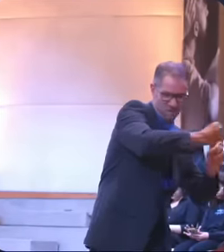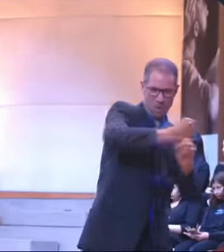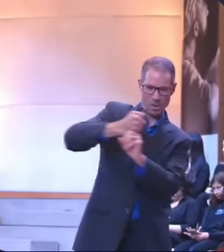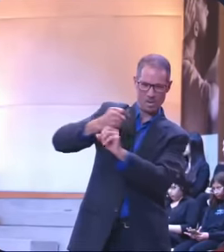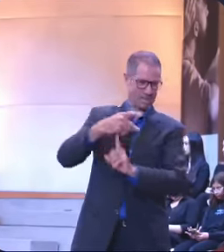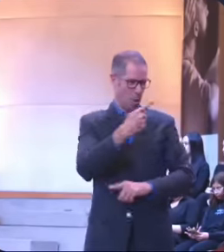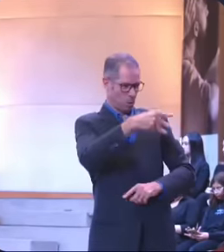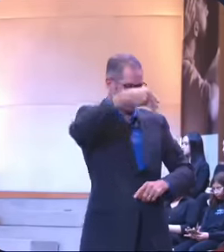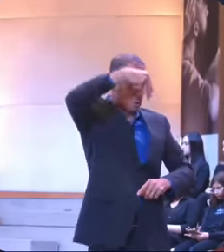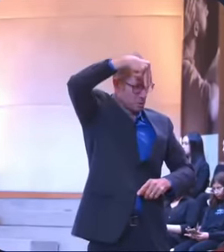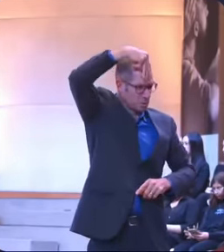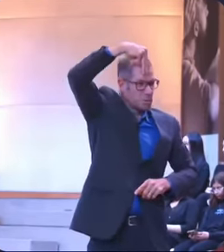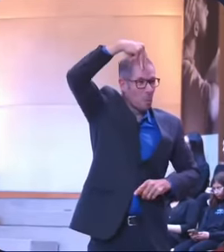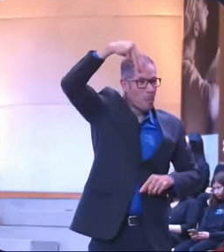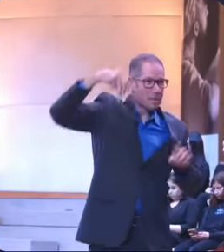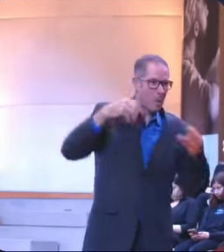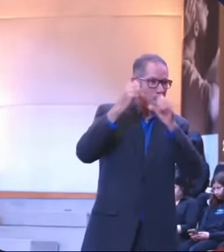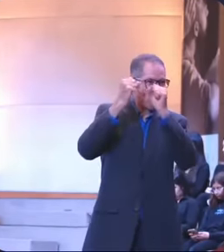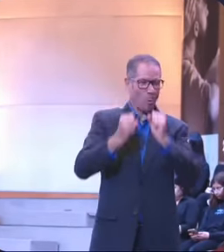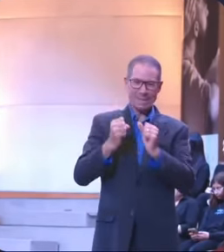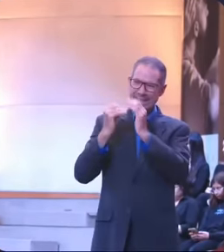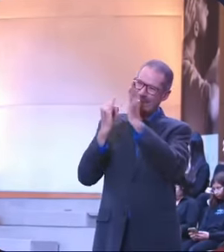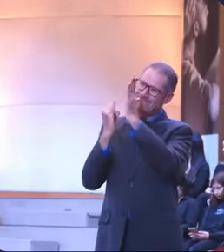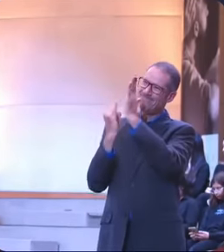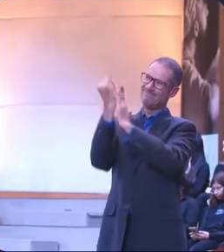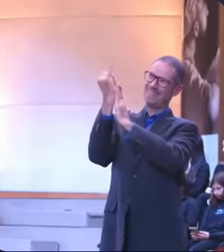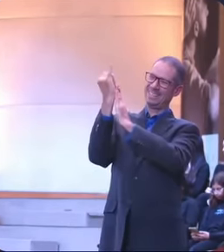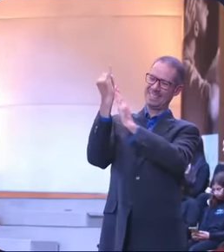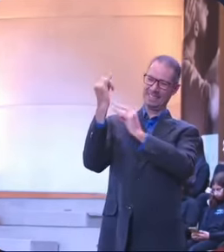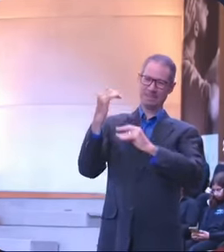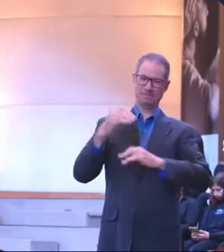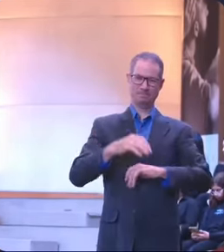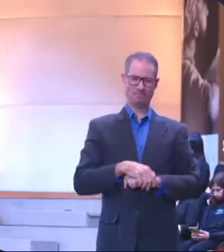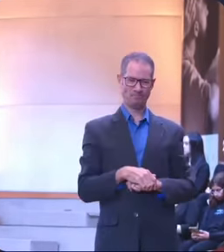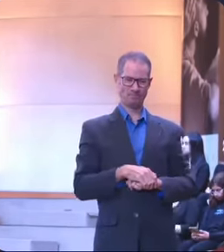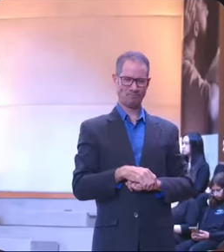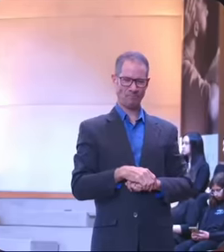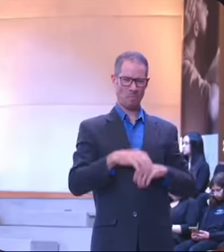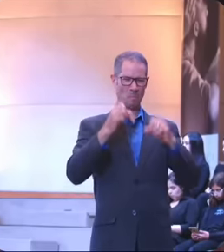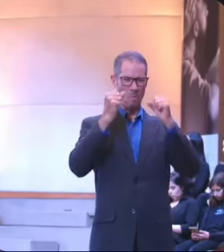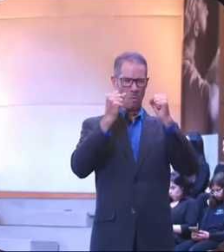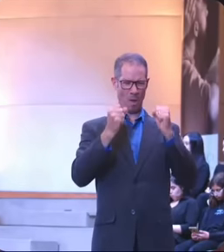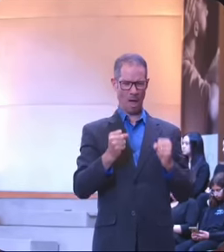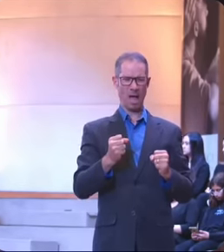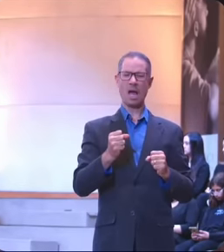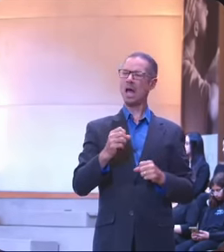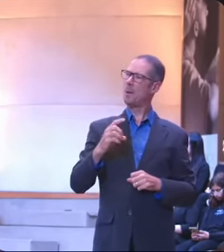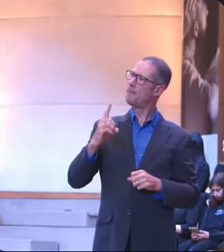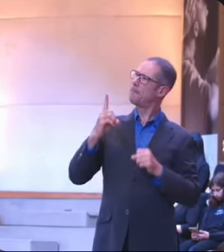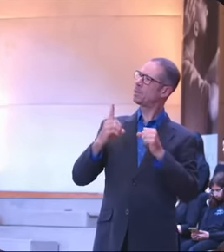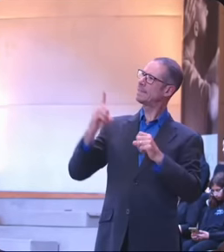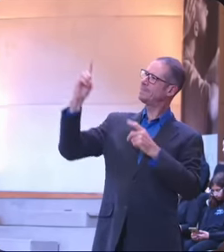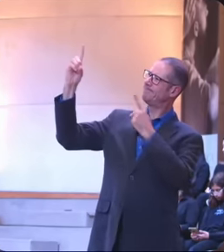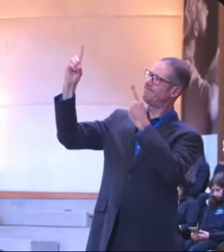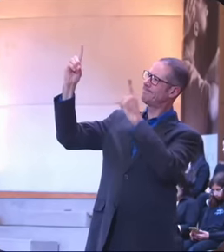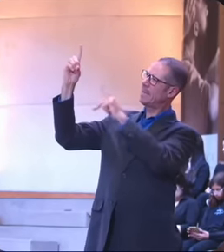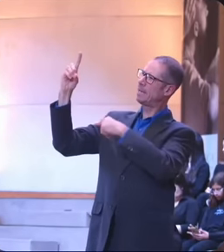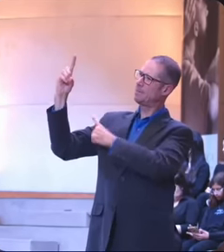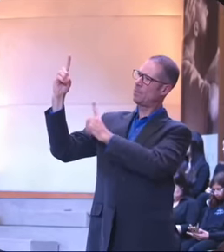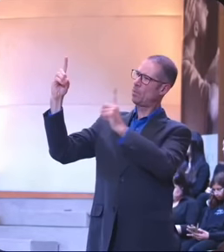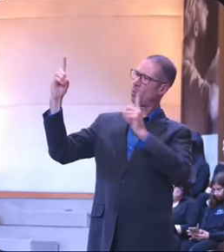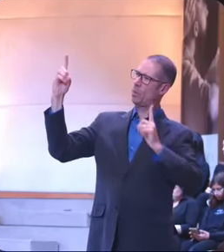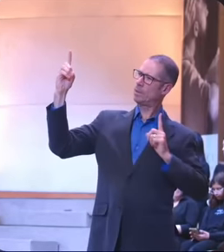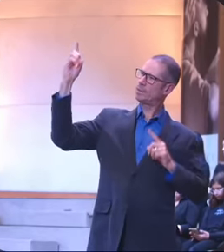de lá, porque esse é o poder da intercessão. Há um poder tremendo de Deus acontecendo quando a gente entra